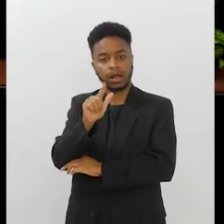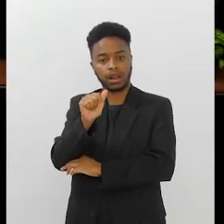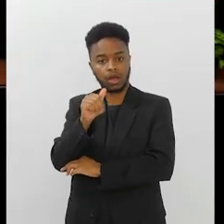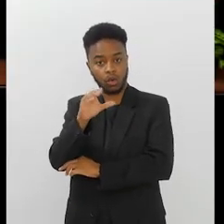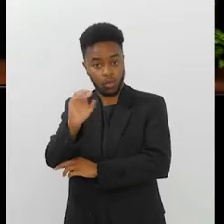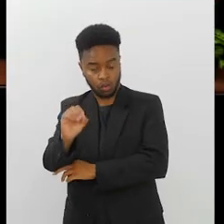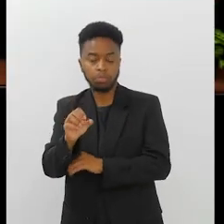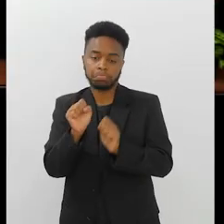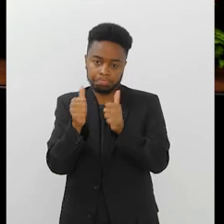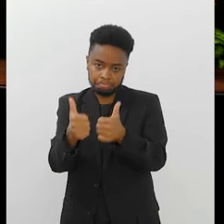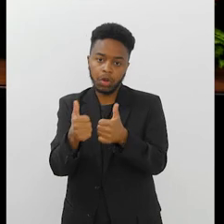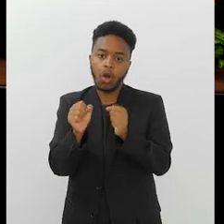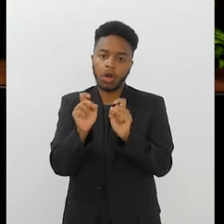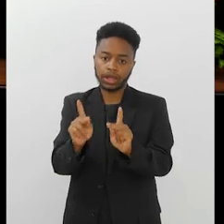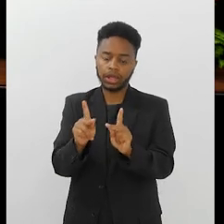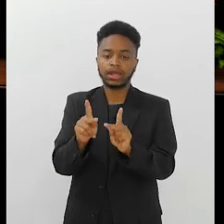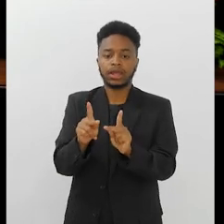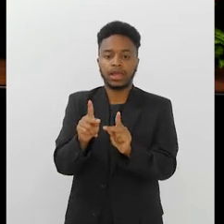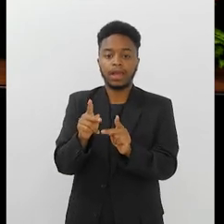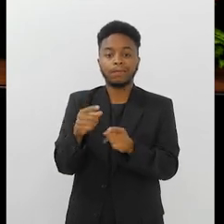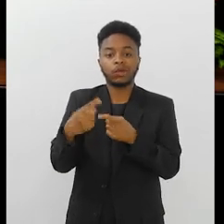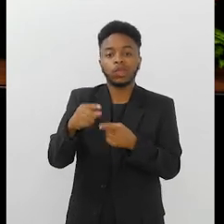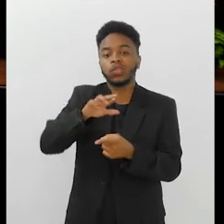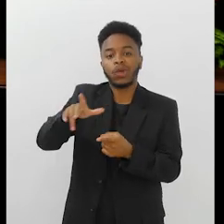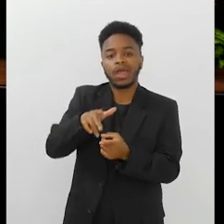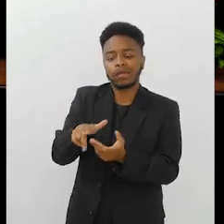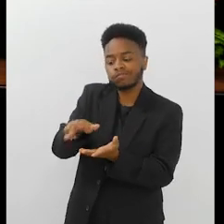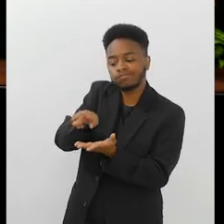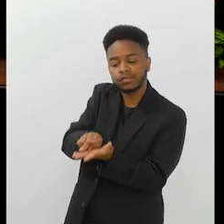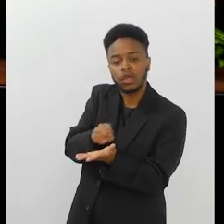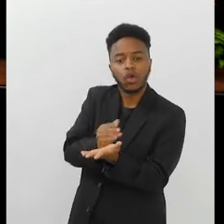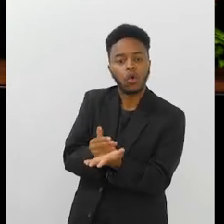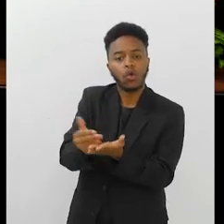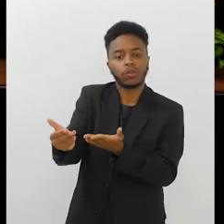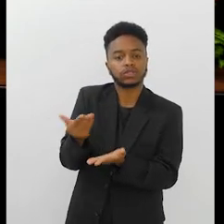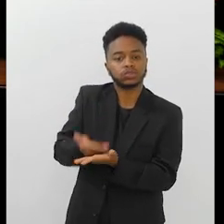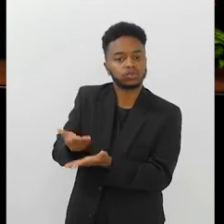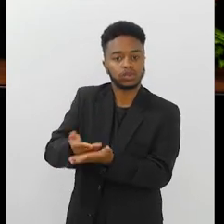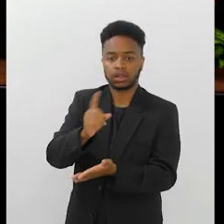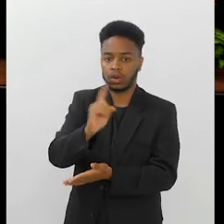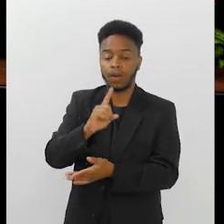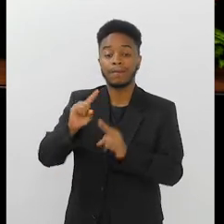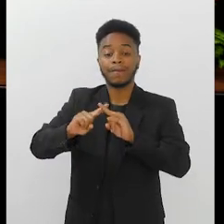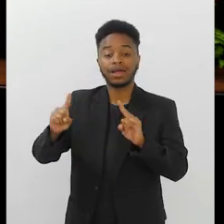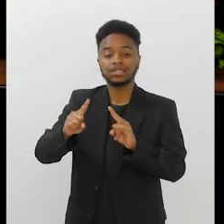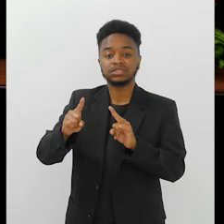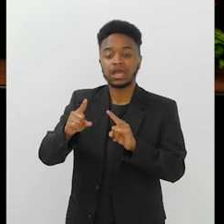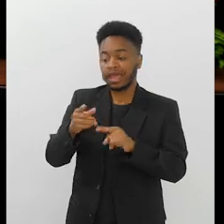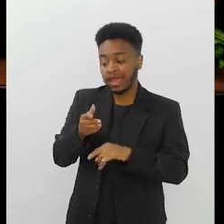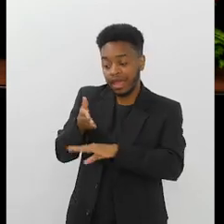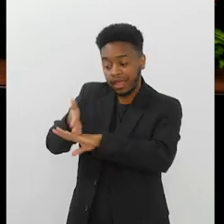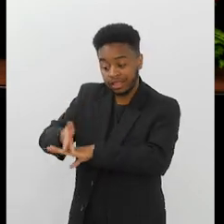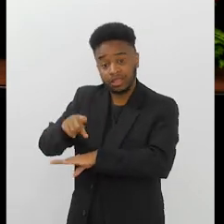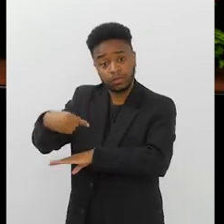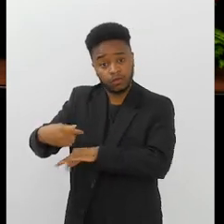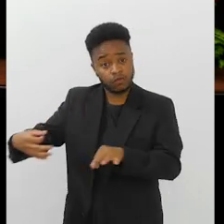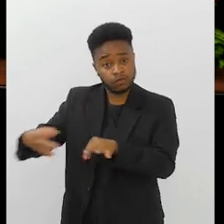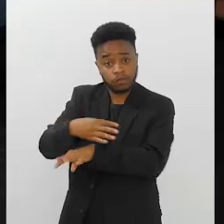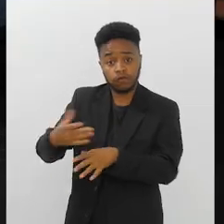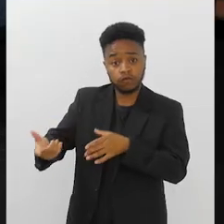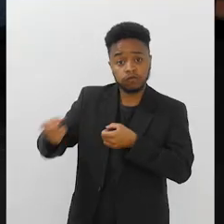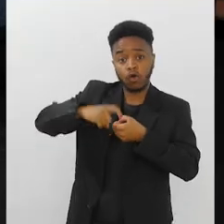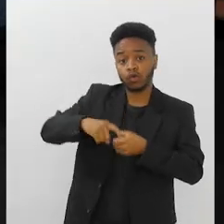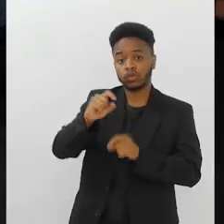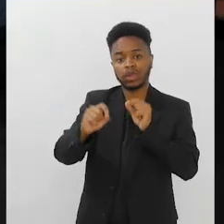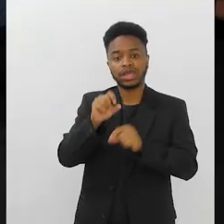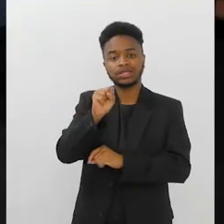babalaô que muitas pessoas estão indo para lá não para se iniciarem inf mas estão indo para se consagrarem inf para voltarem de lá já sacerdotes ganh